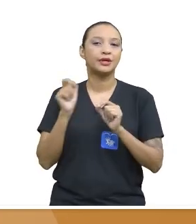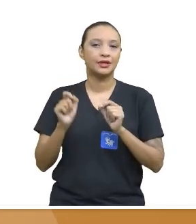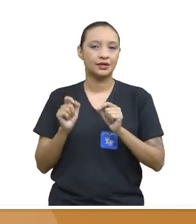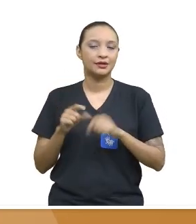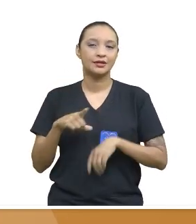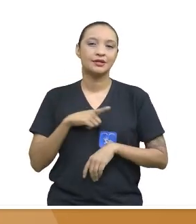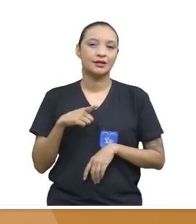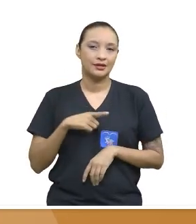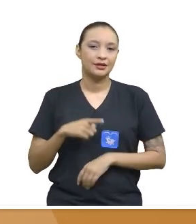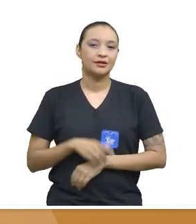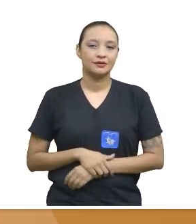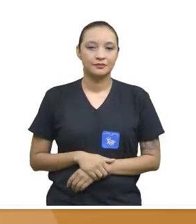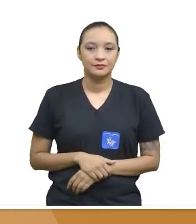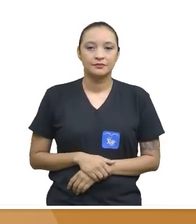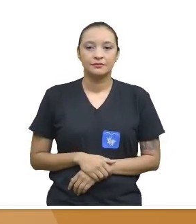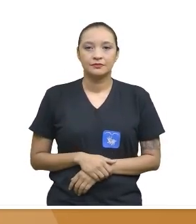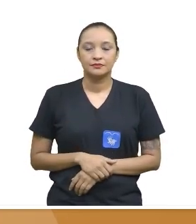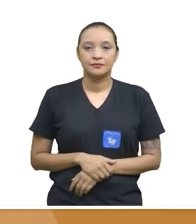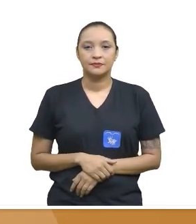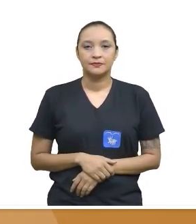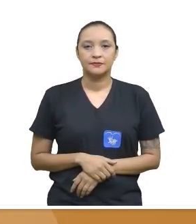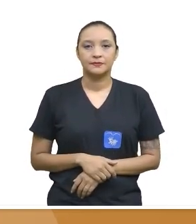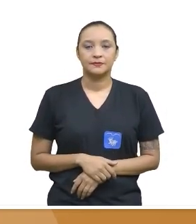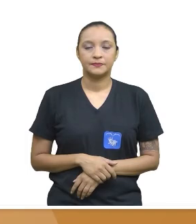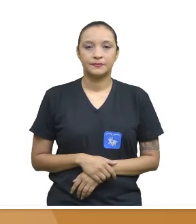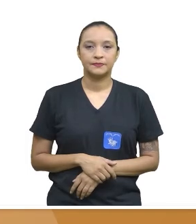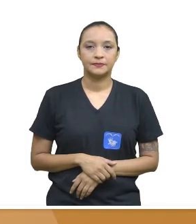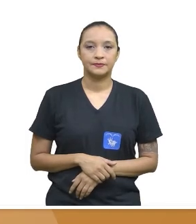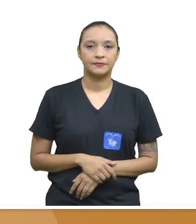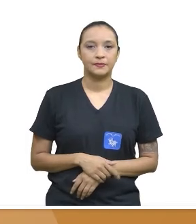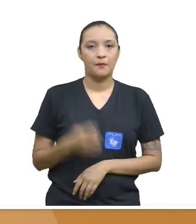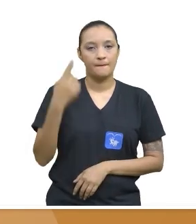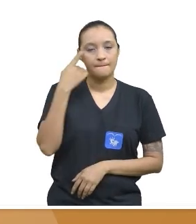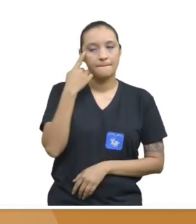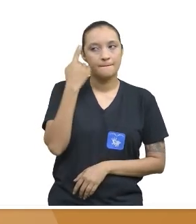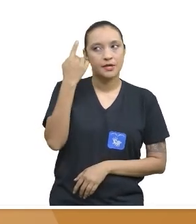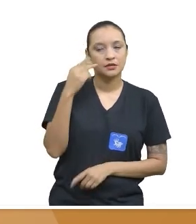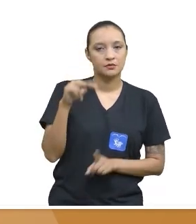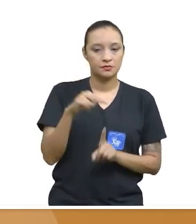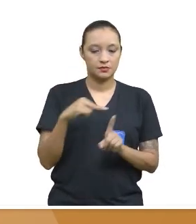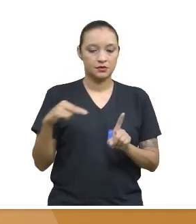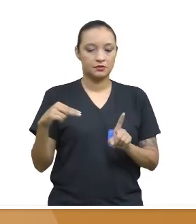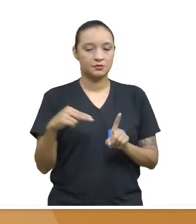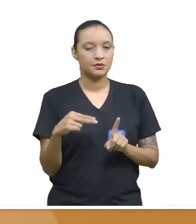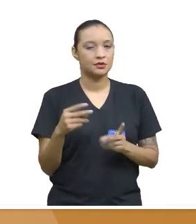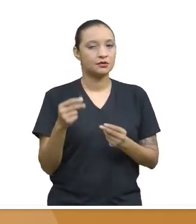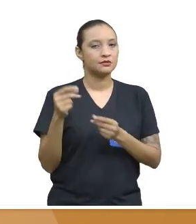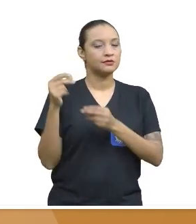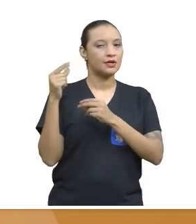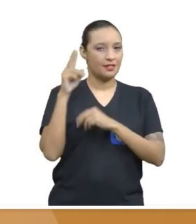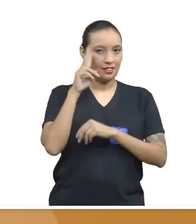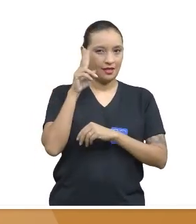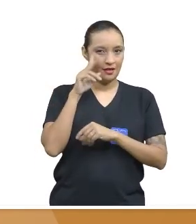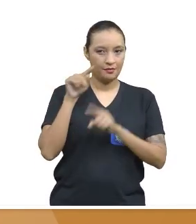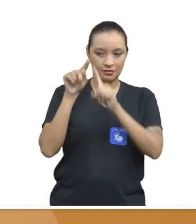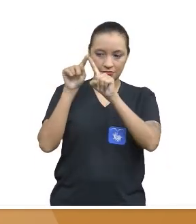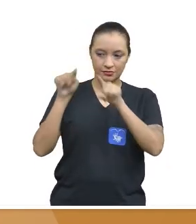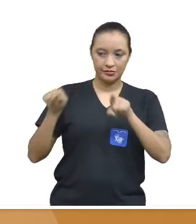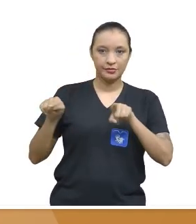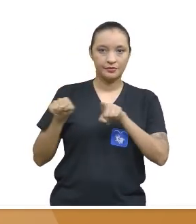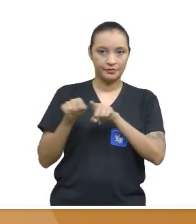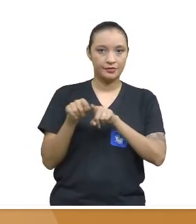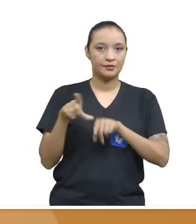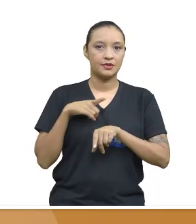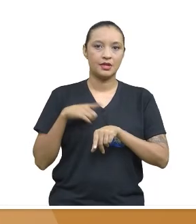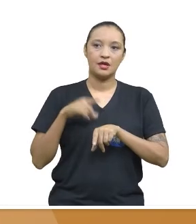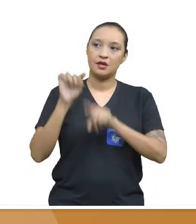aquela velha forma de como era visto. Eu falei lá para os senhores, desenhei a pirâmidezinha, né? Nós temos lá